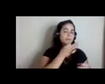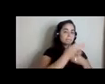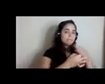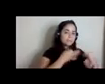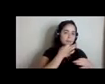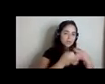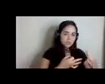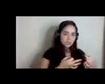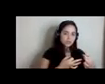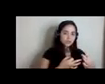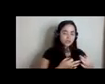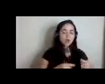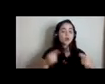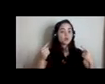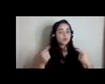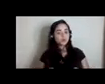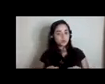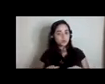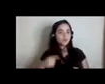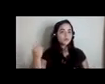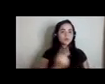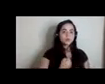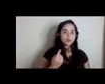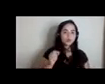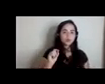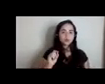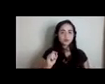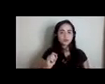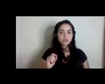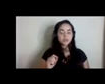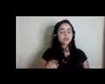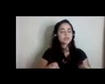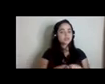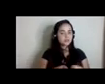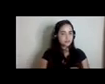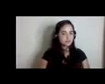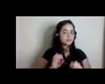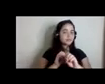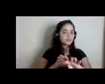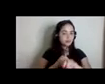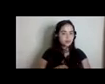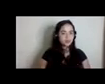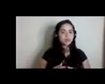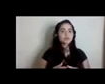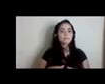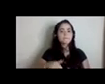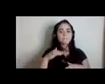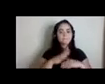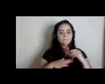O grande desafio nosso, inclusive na educação profissional,